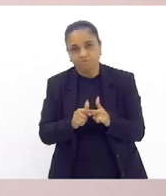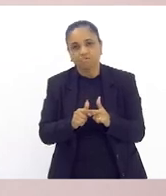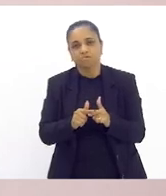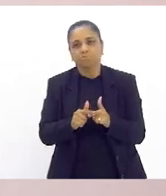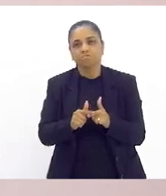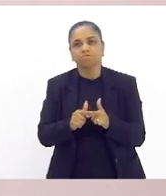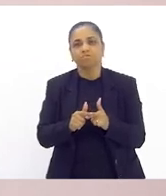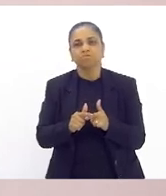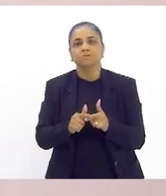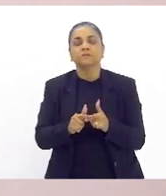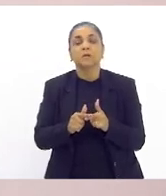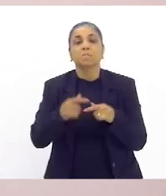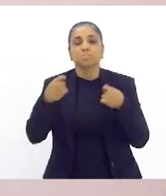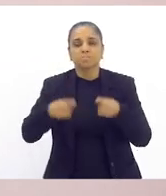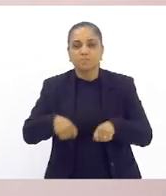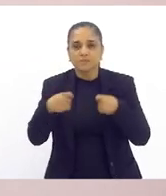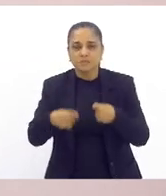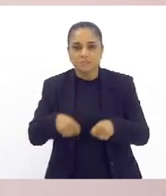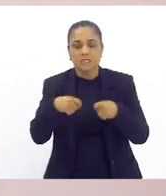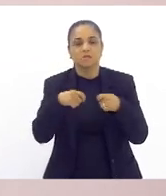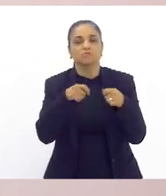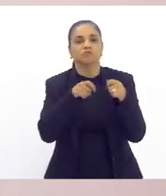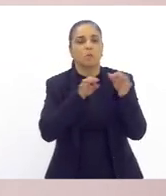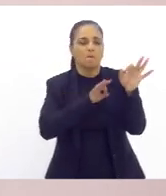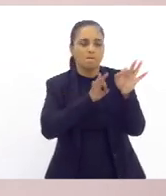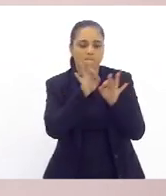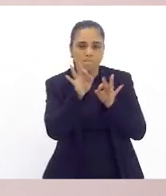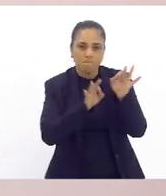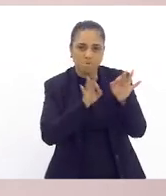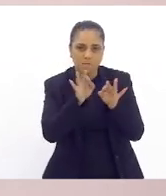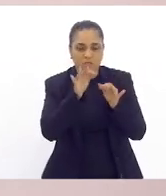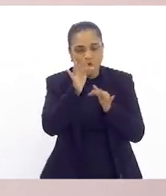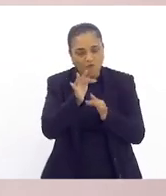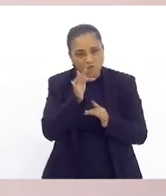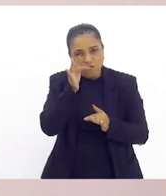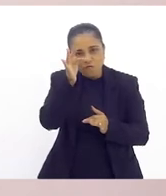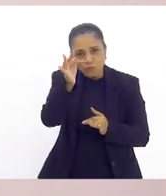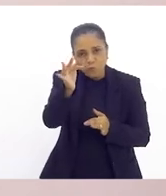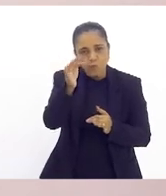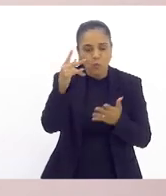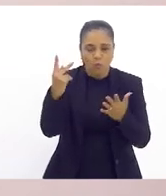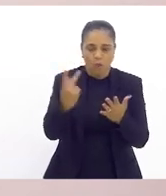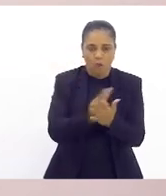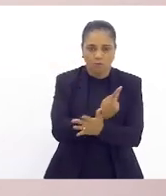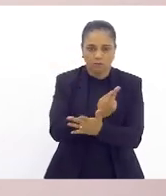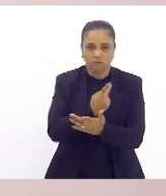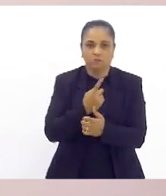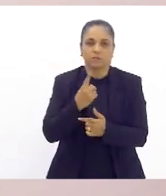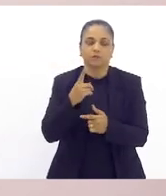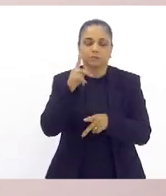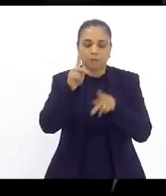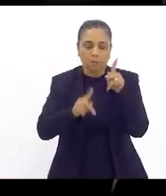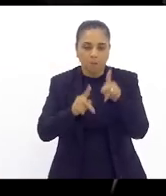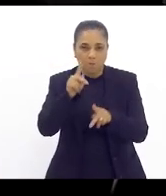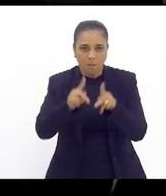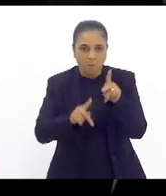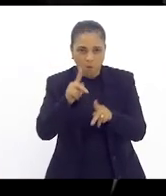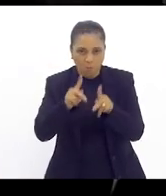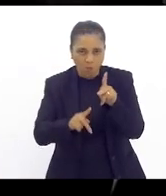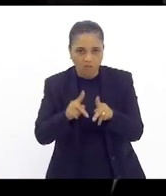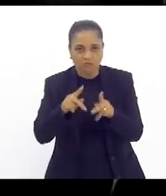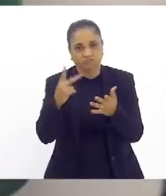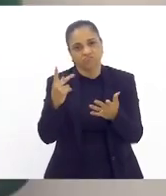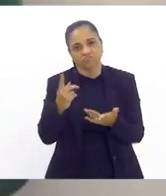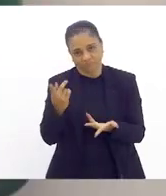ter planos para poder evitar futuros acontecimentos futuros danos à população Obrigado a todos aí